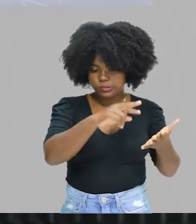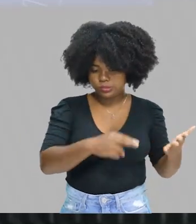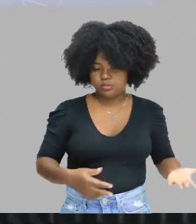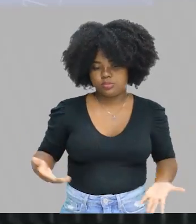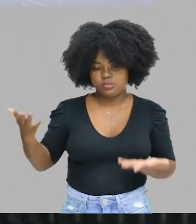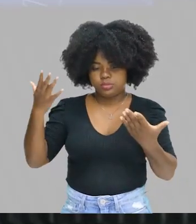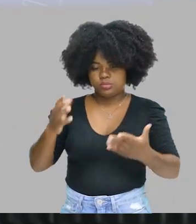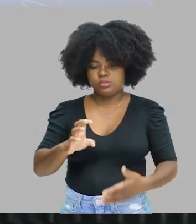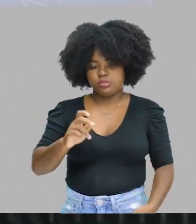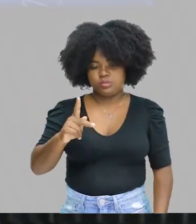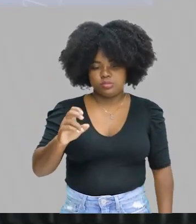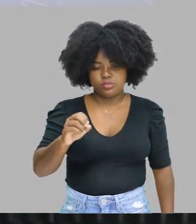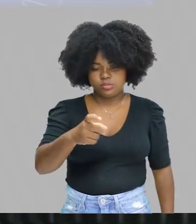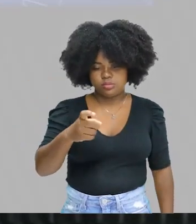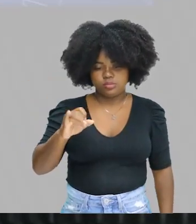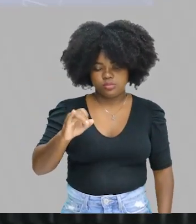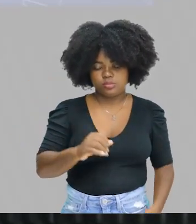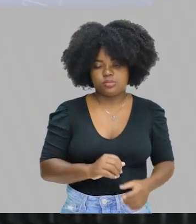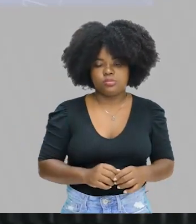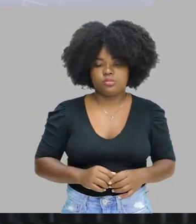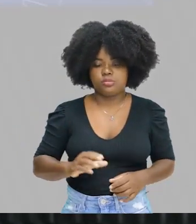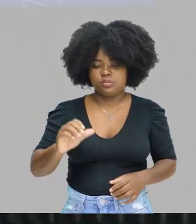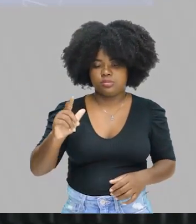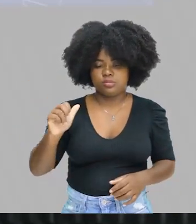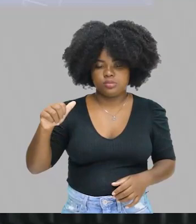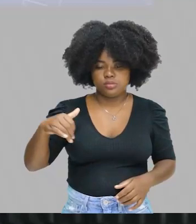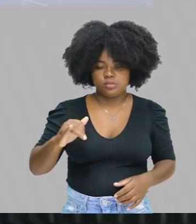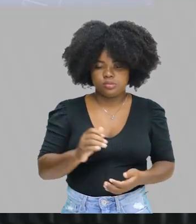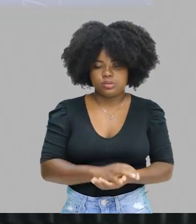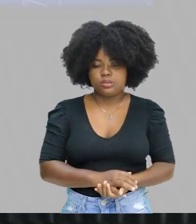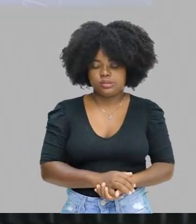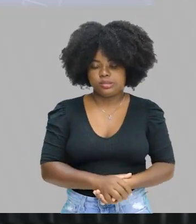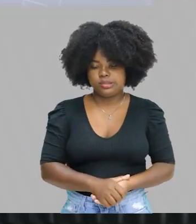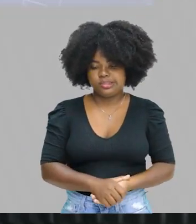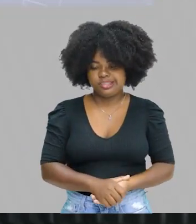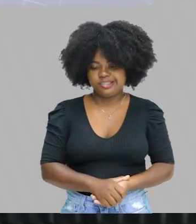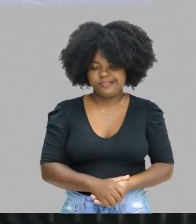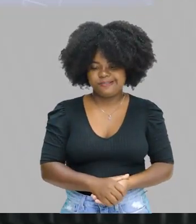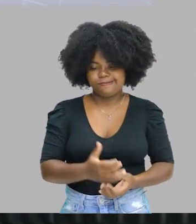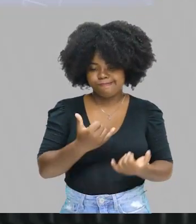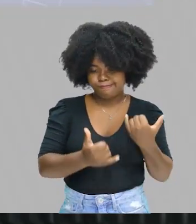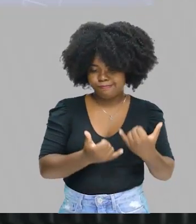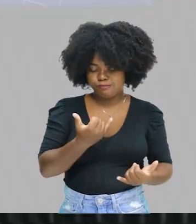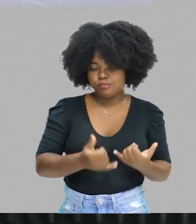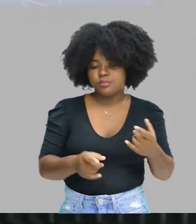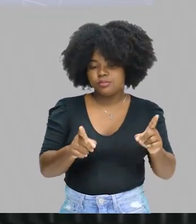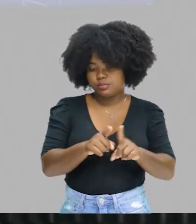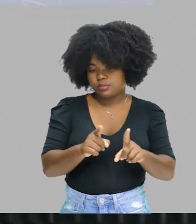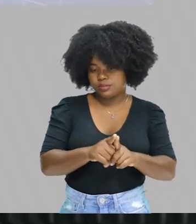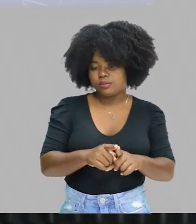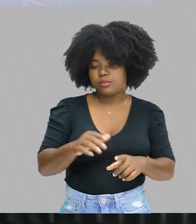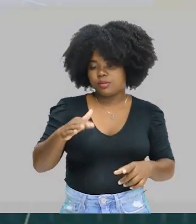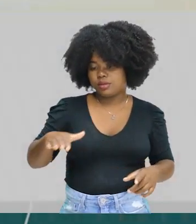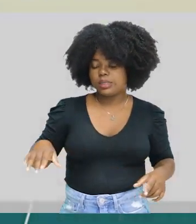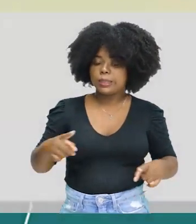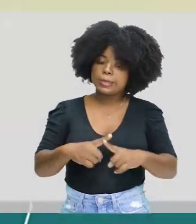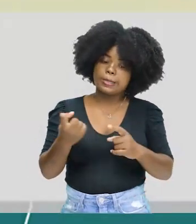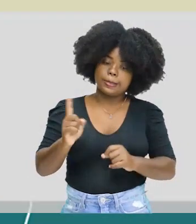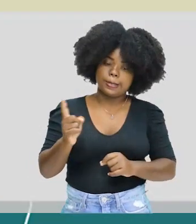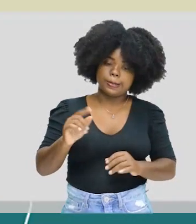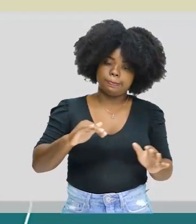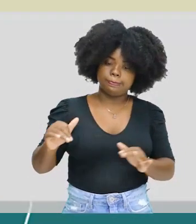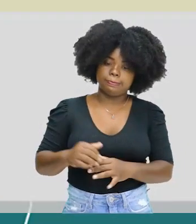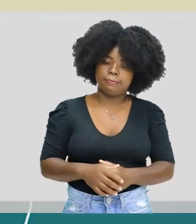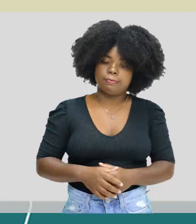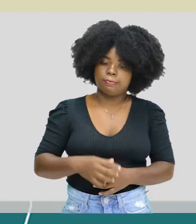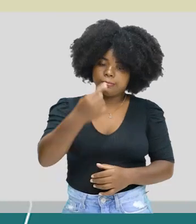gente, e quando enrijece ela vira uma pedra duríssima. Clay, que é a massa de modelar que eu falei para vocês, que parece uma massa de modelar de criança, mas não é. Aqui, uma